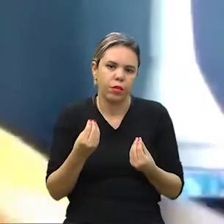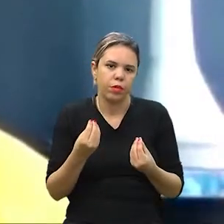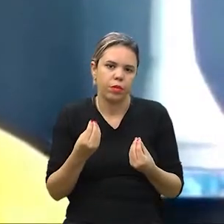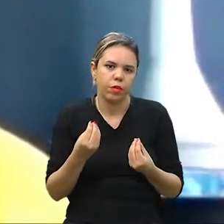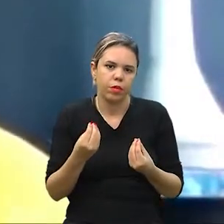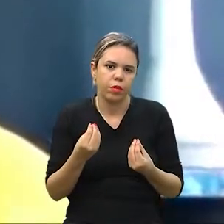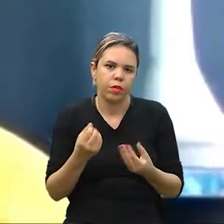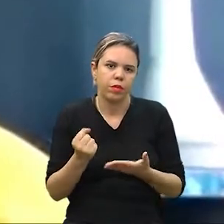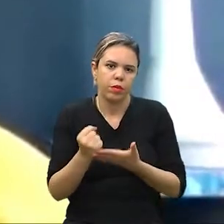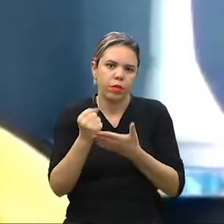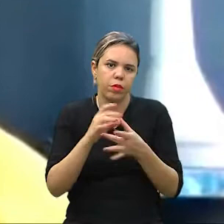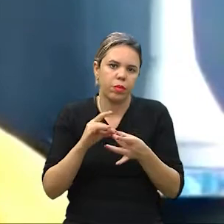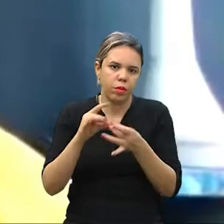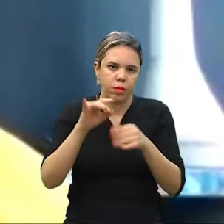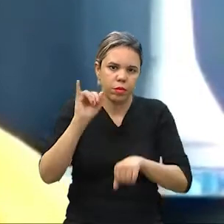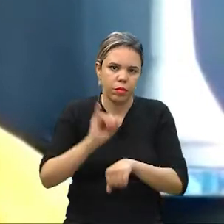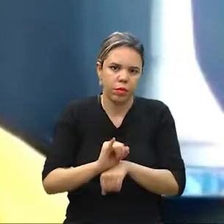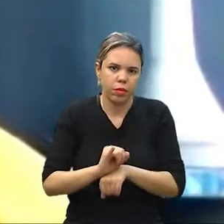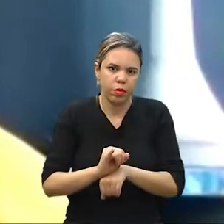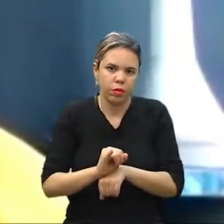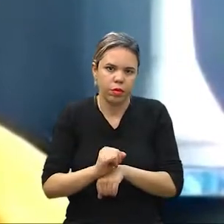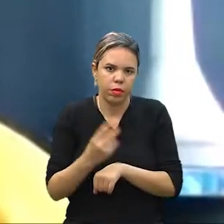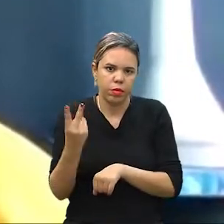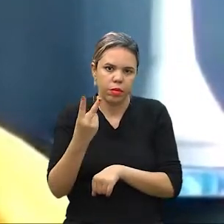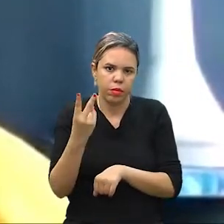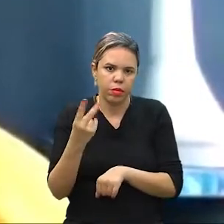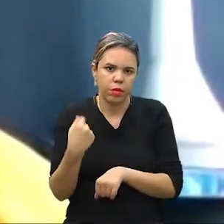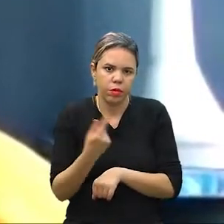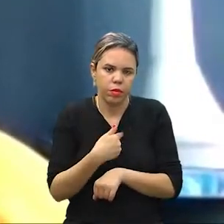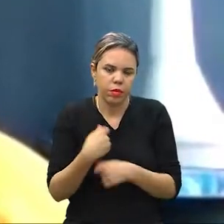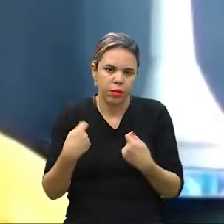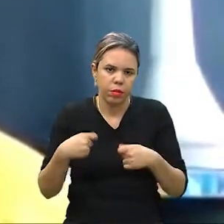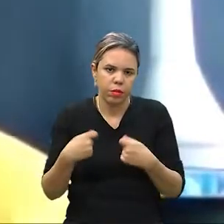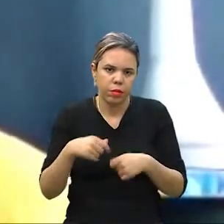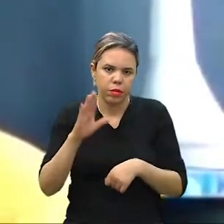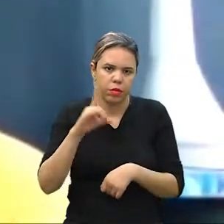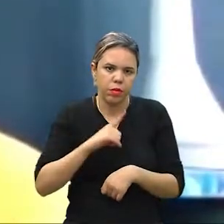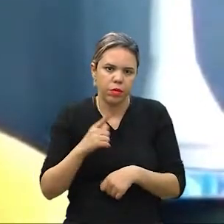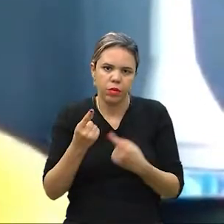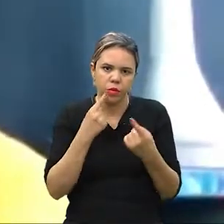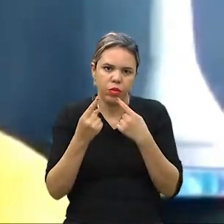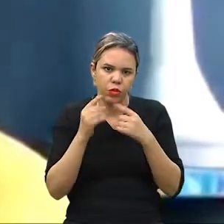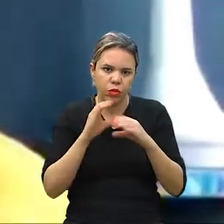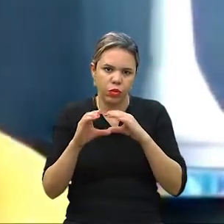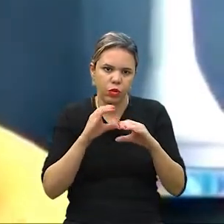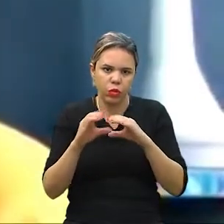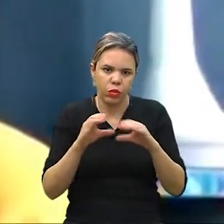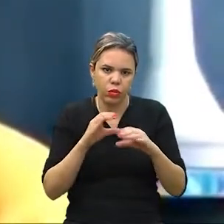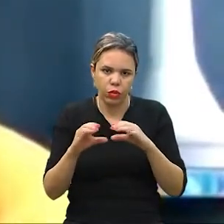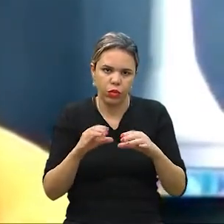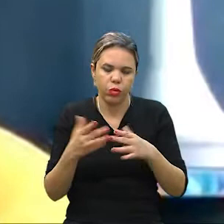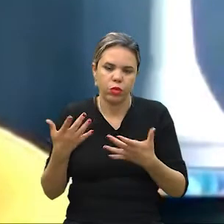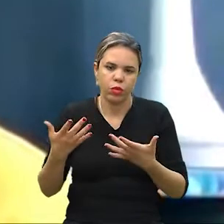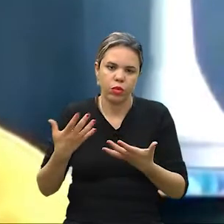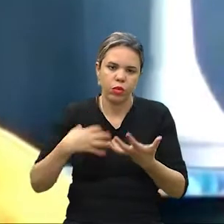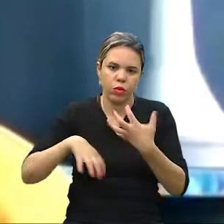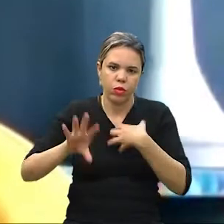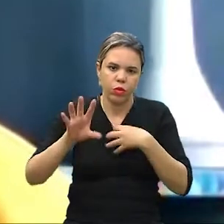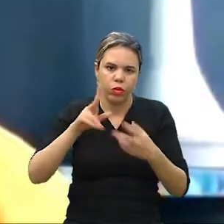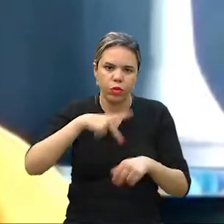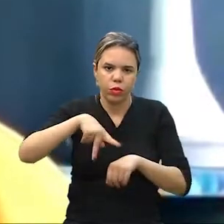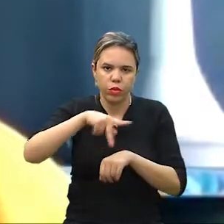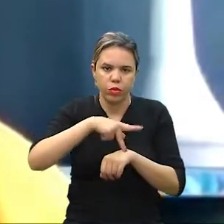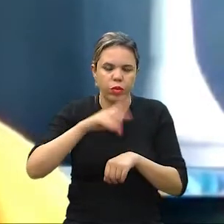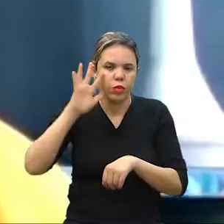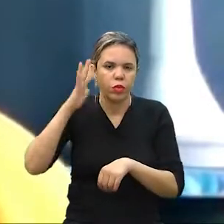da cooperação internacional, né, reconhecendo que a gente precisa ter mais diálogo multilateral, maior solidariedade entre países para